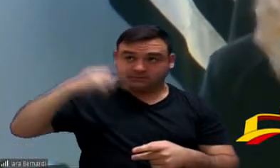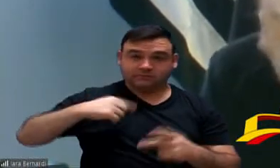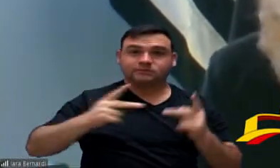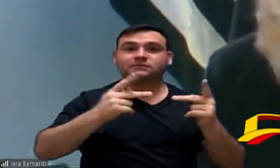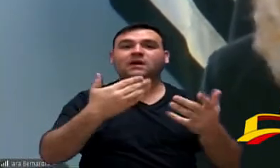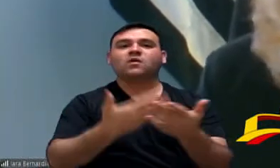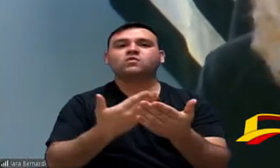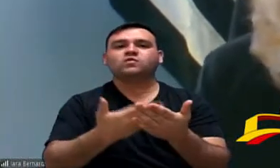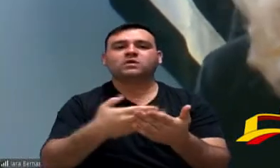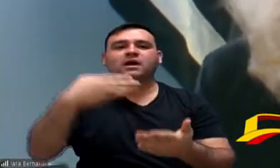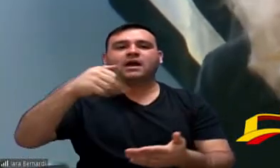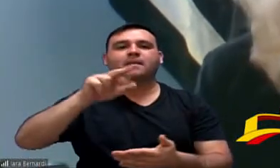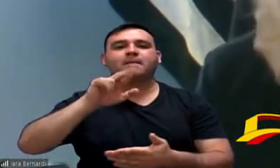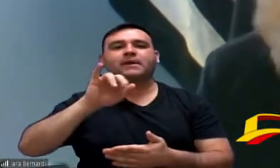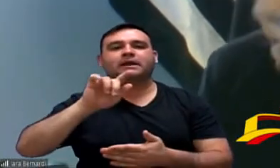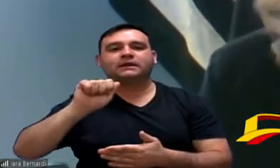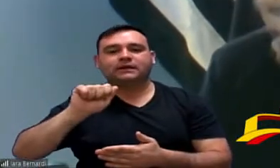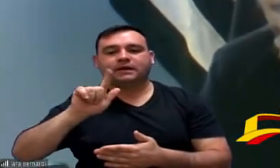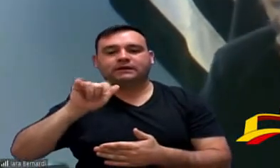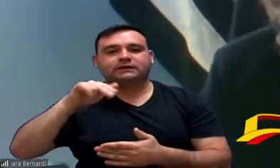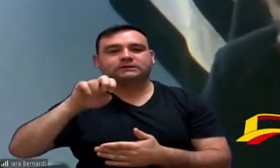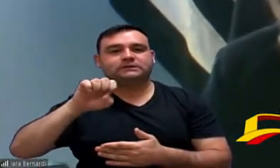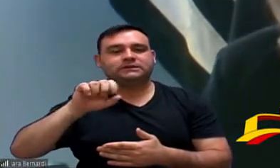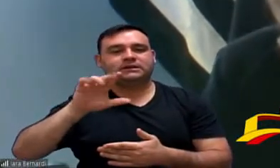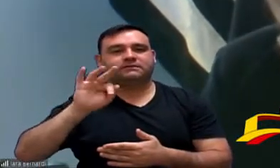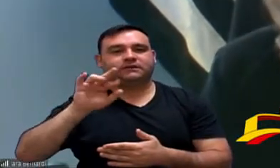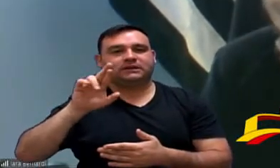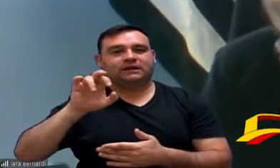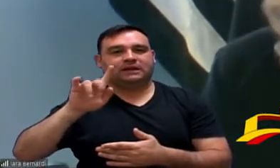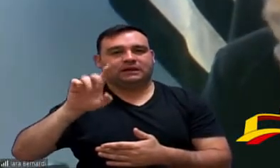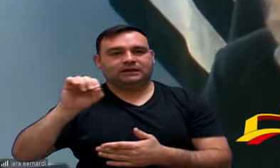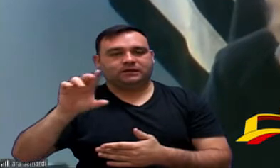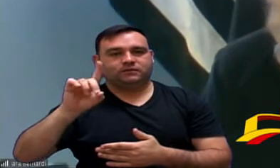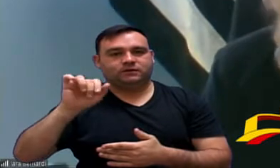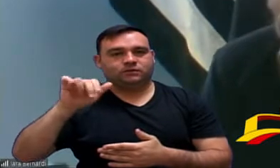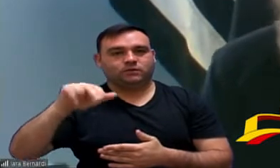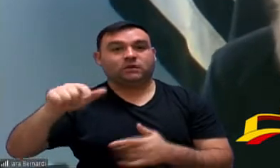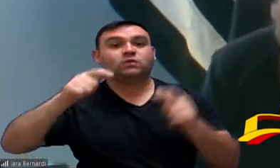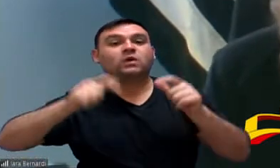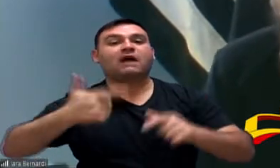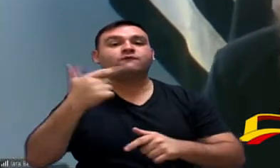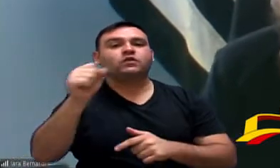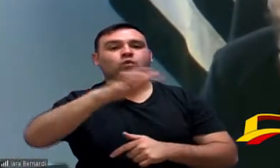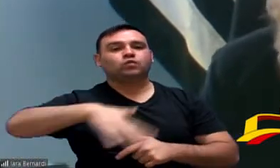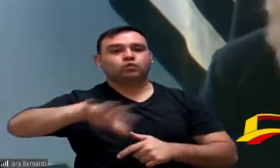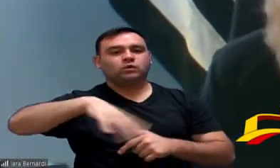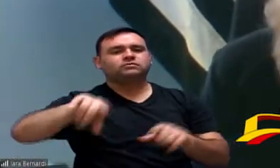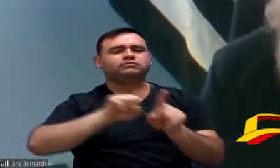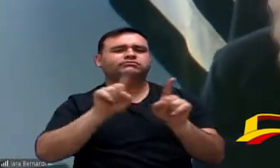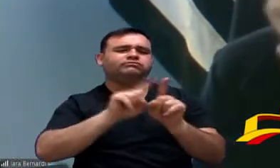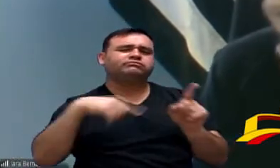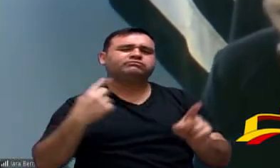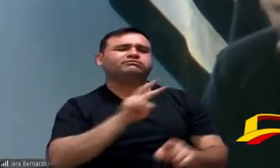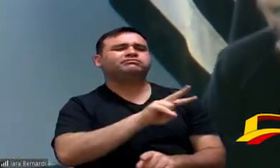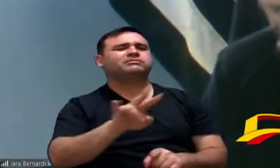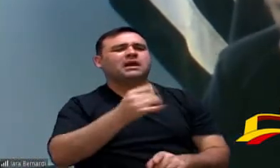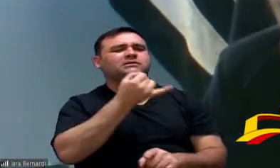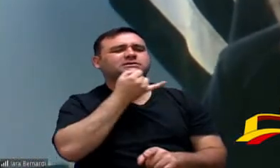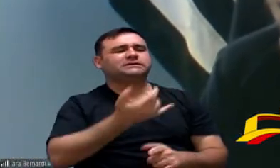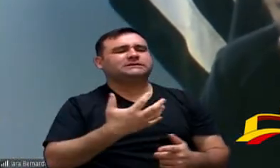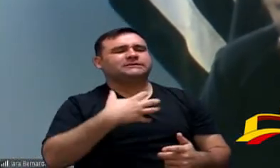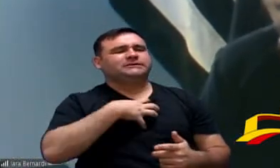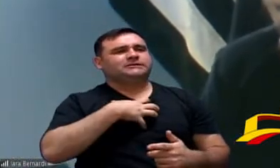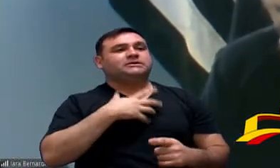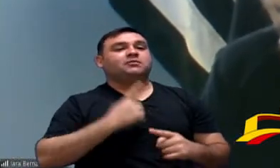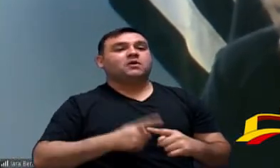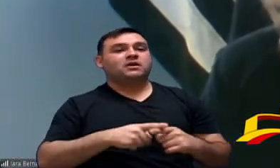Escola Maria Inês Figueiredo de Lundo, no bairro do Mineirão. A gente fica triste até de ver.